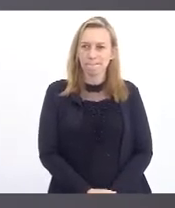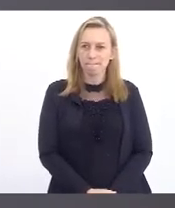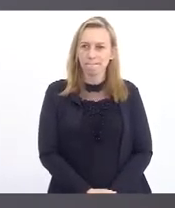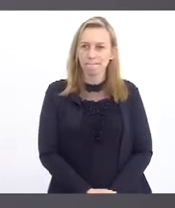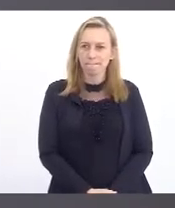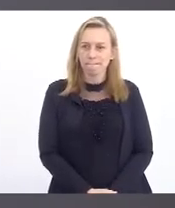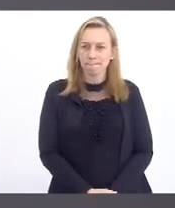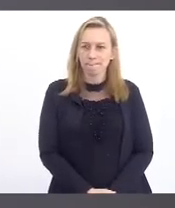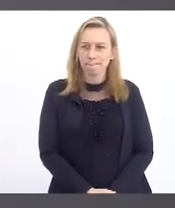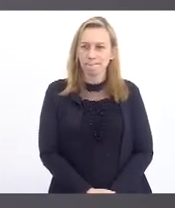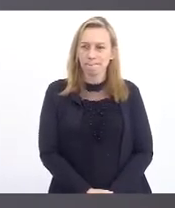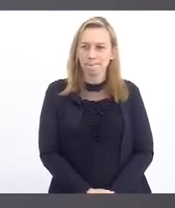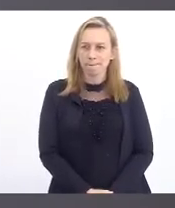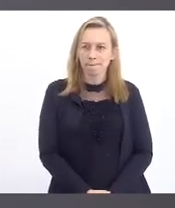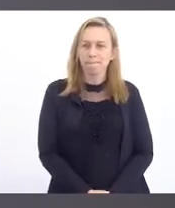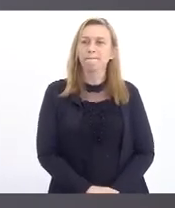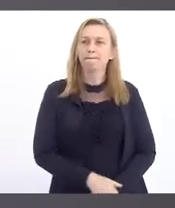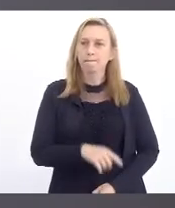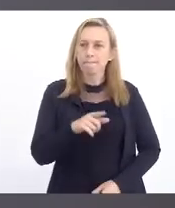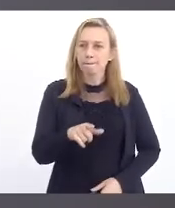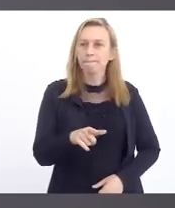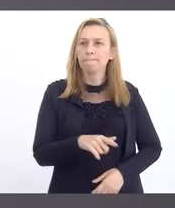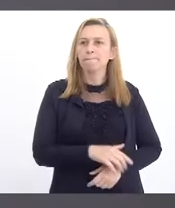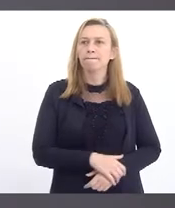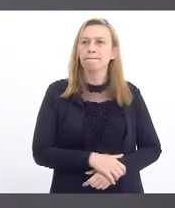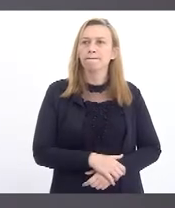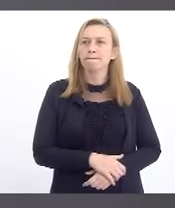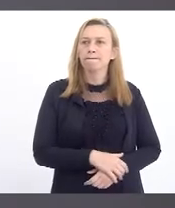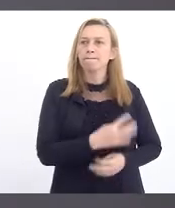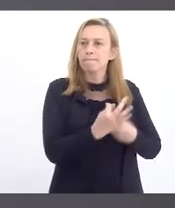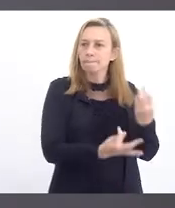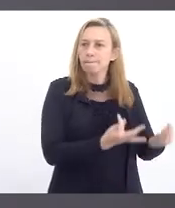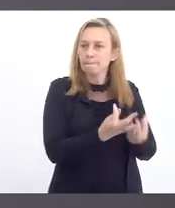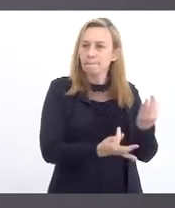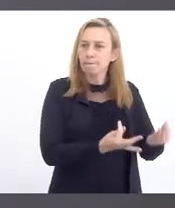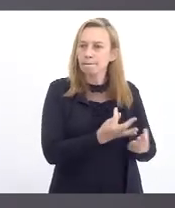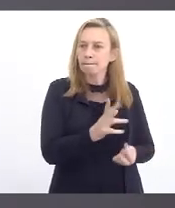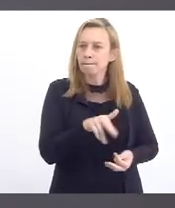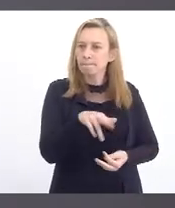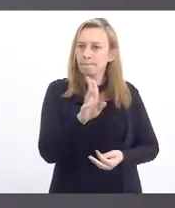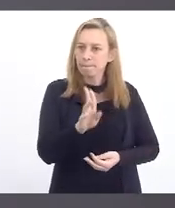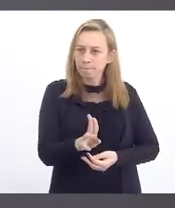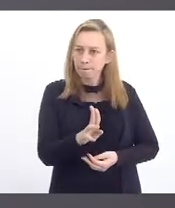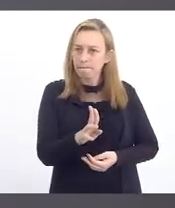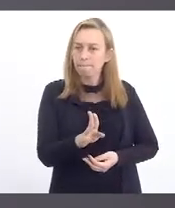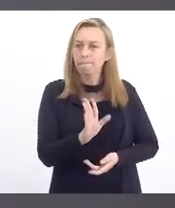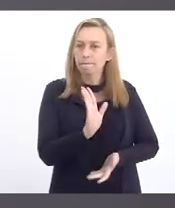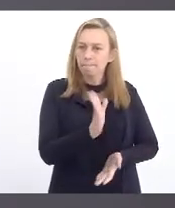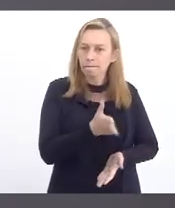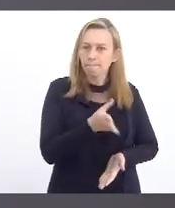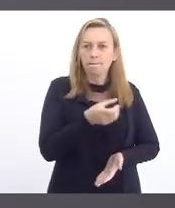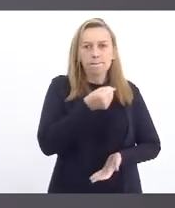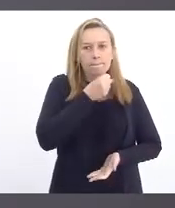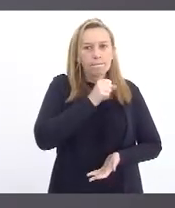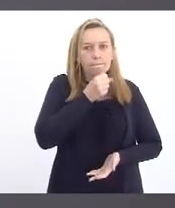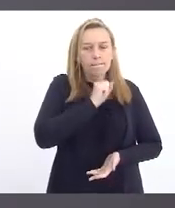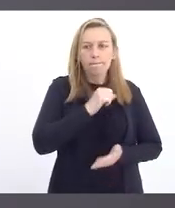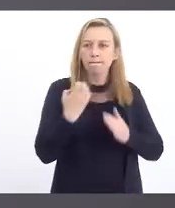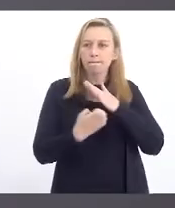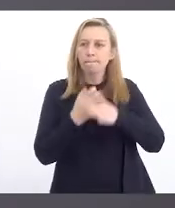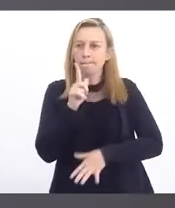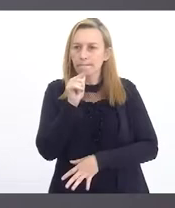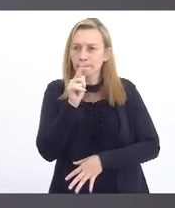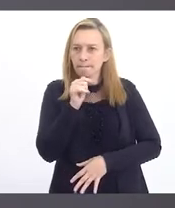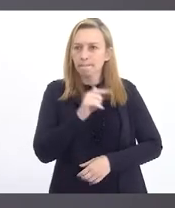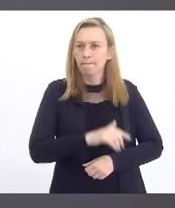Aqui a gente começou o projeto do tratamento do lodo, já é um passivo antiguíssimo da SEDAI referente à